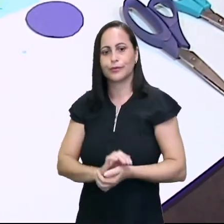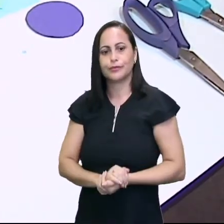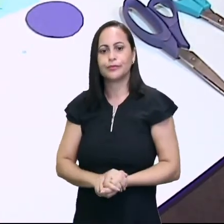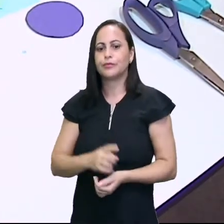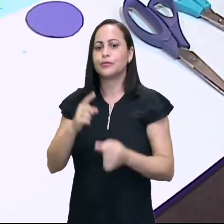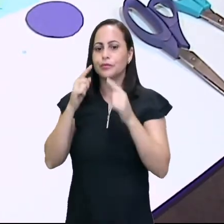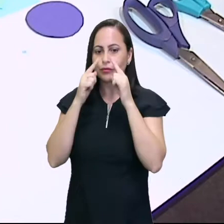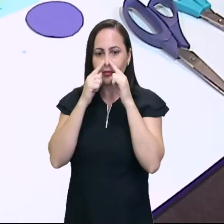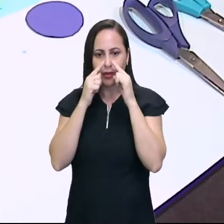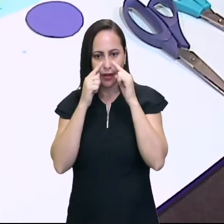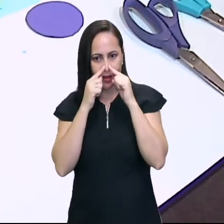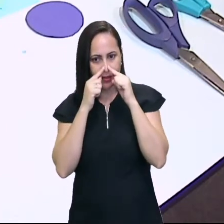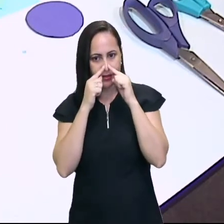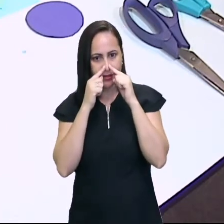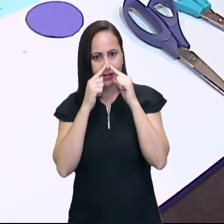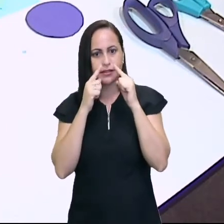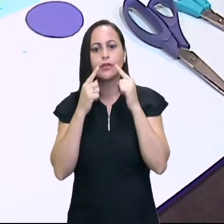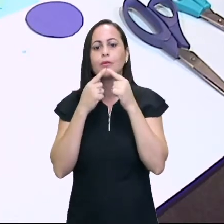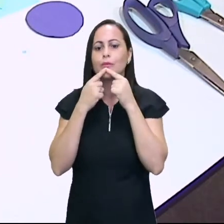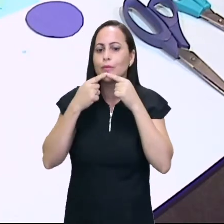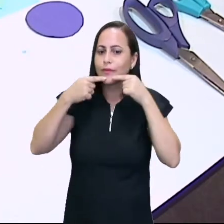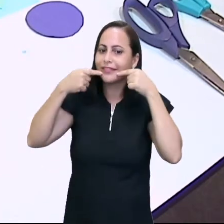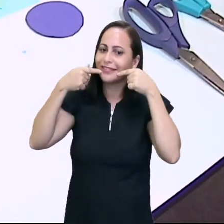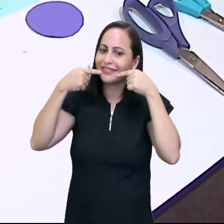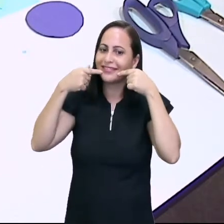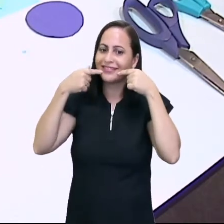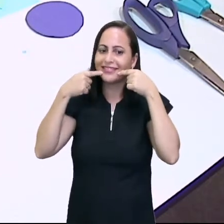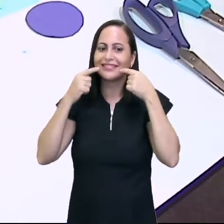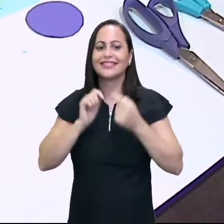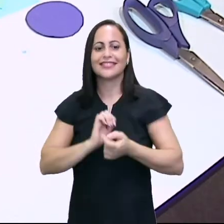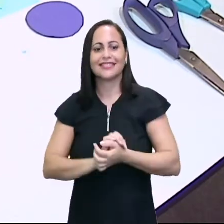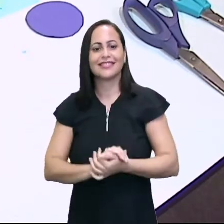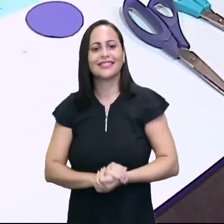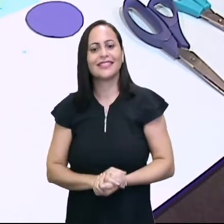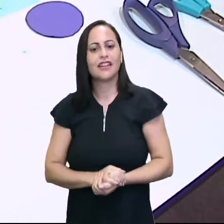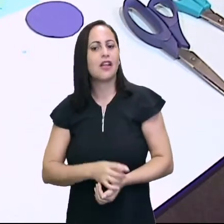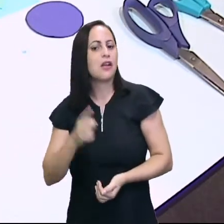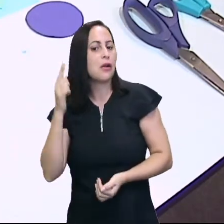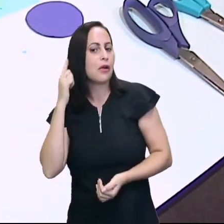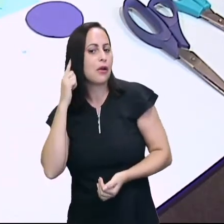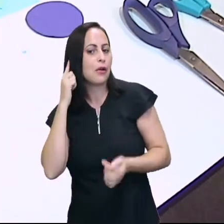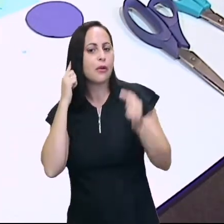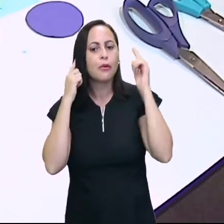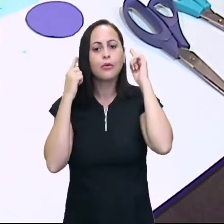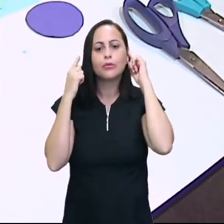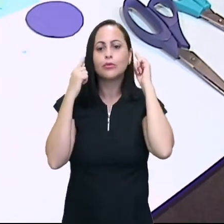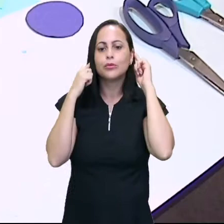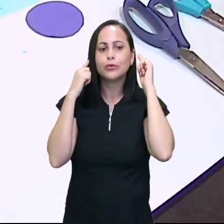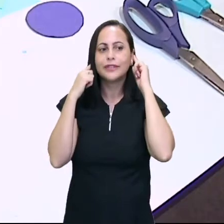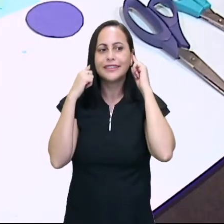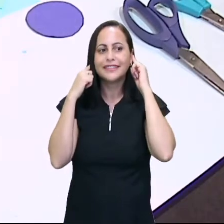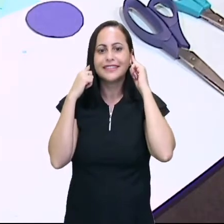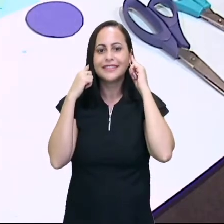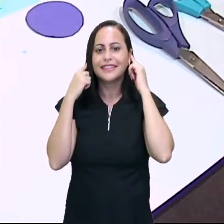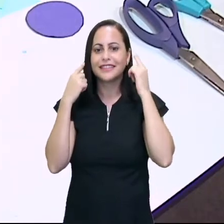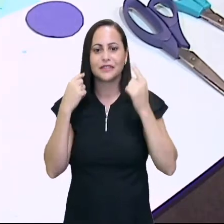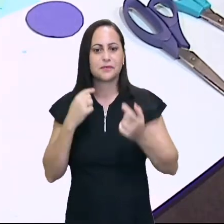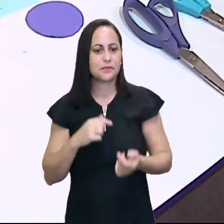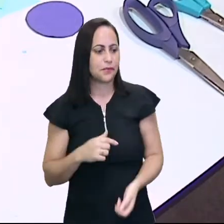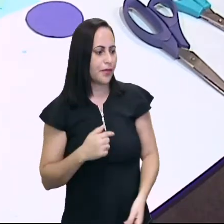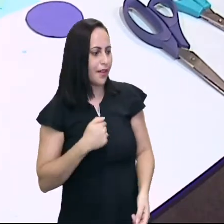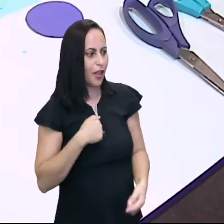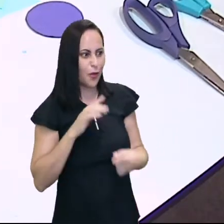O nariz. A boca. A orelha. Não vou revelar o meu agora, vou esperar